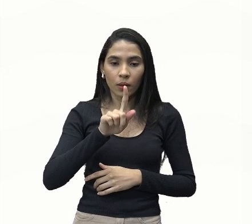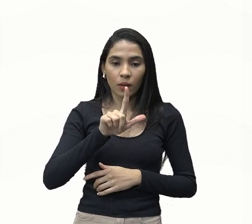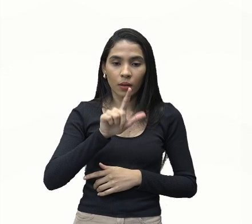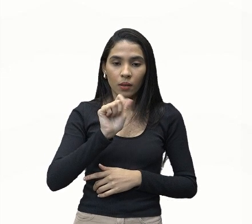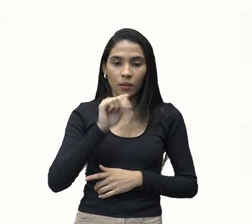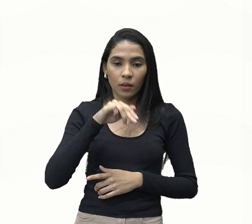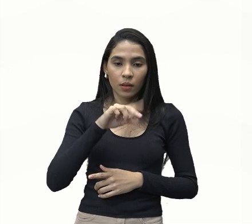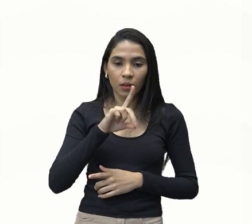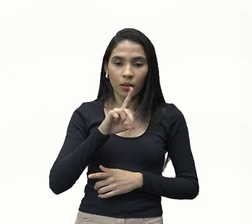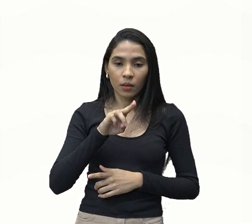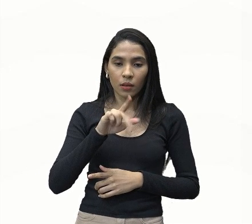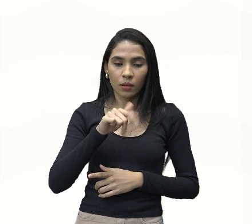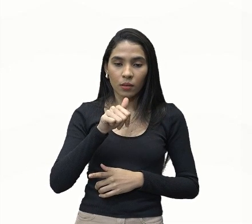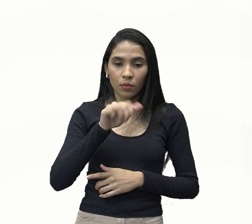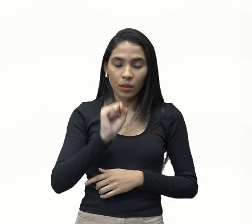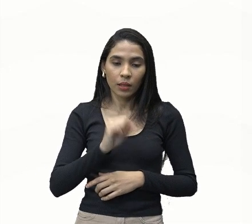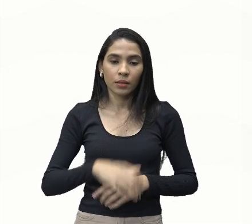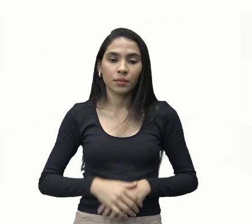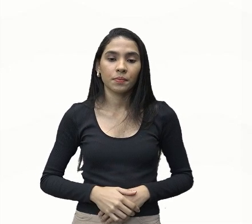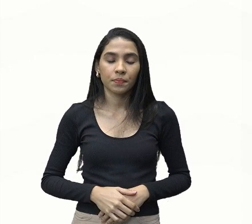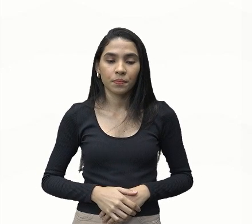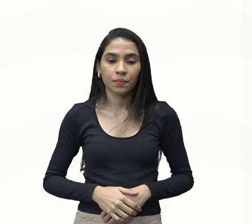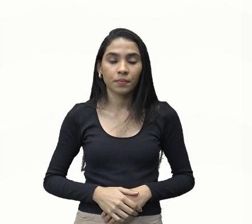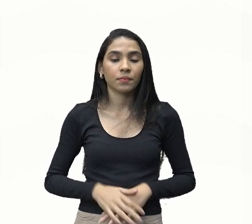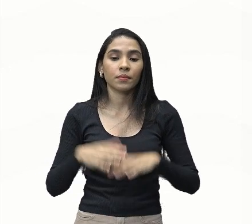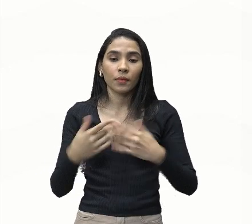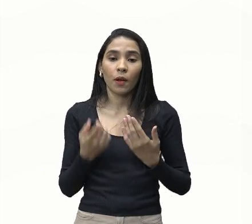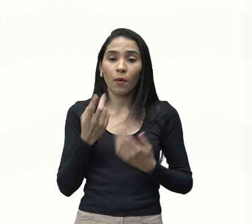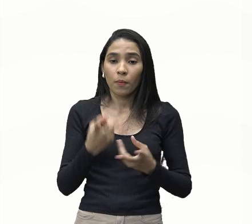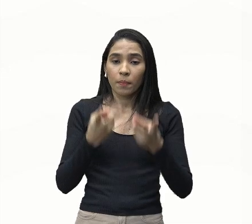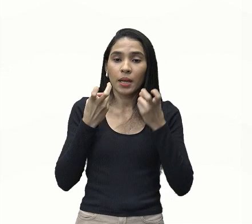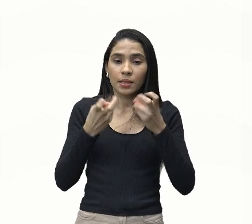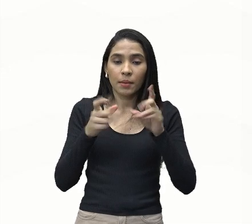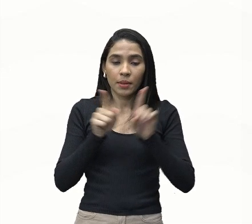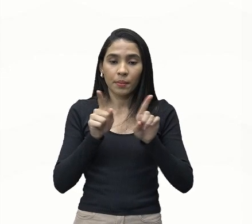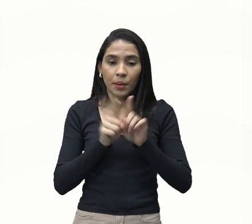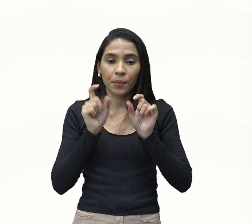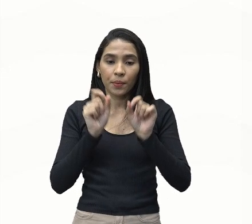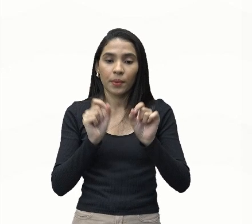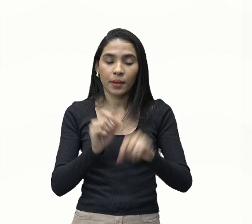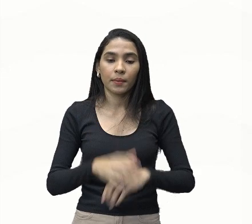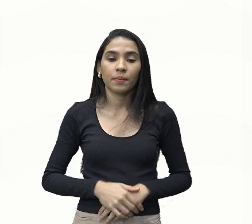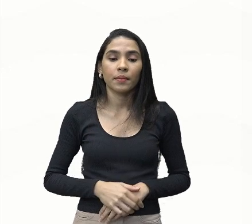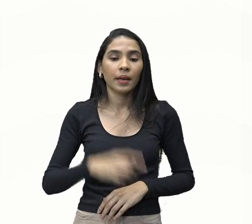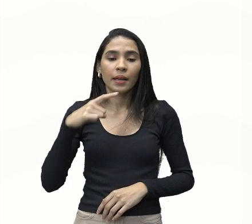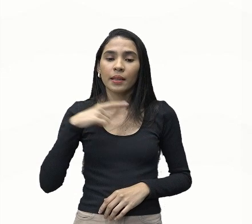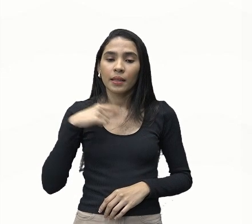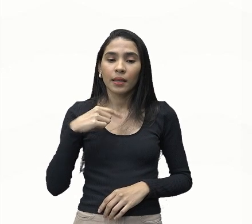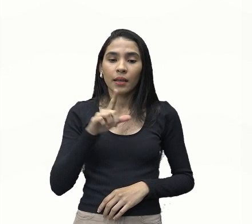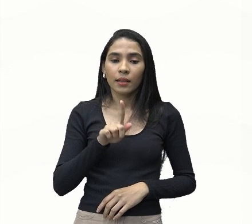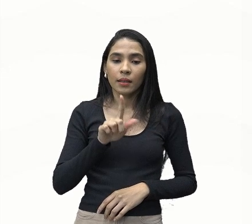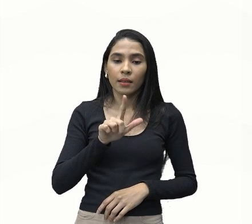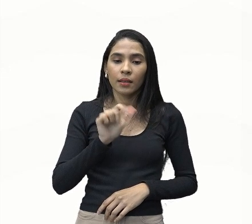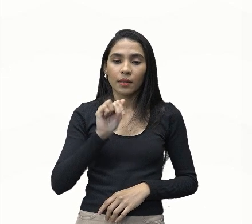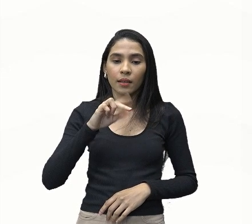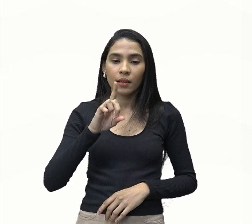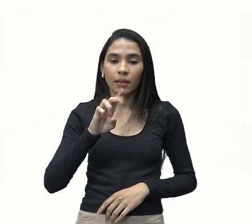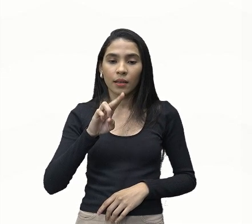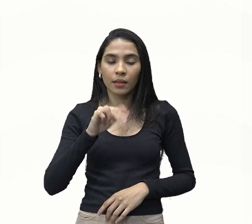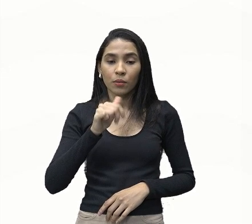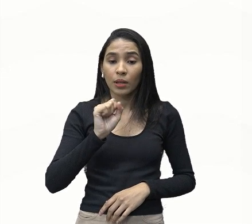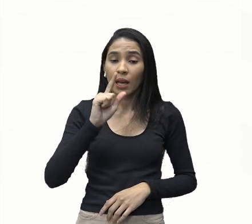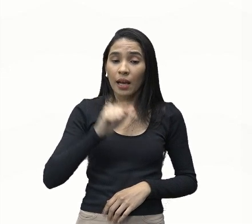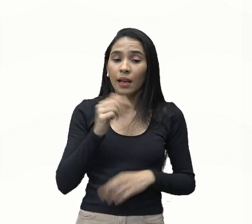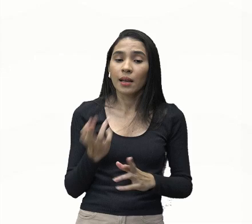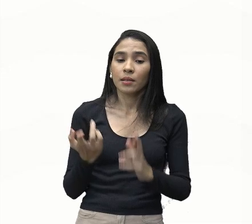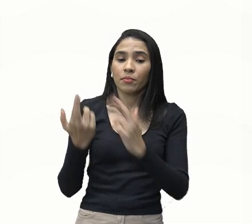como a tireoide e as glândulas sexuais. Né? Então, a gente observa também que existem glândulas que são